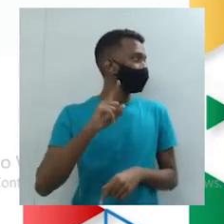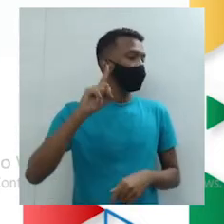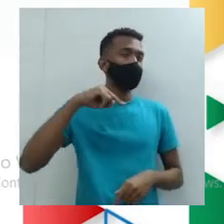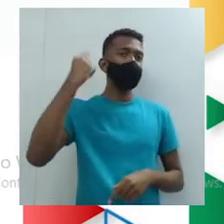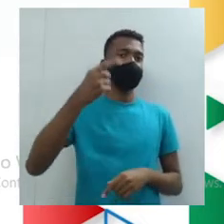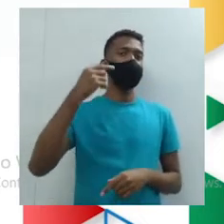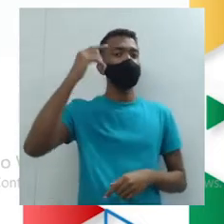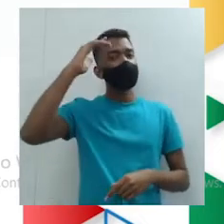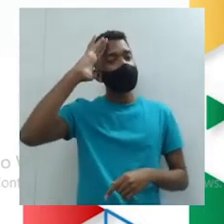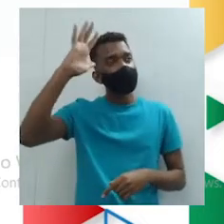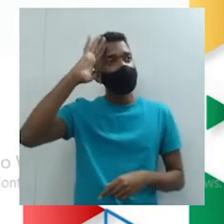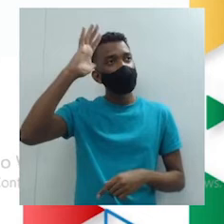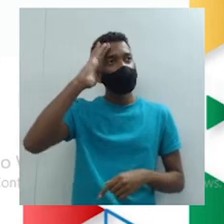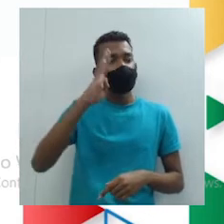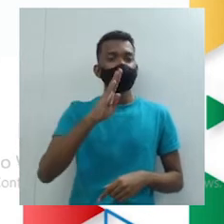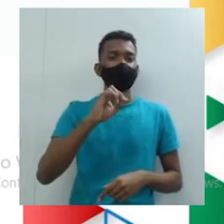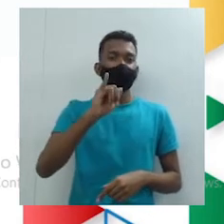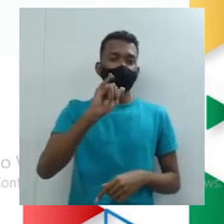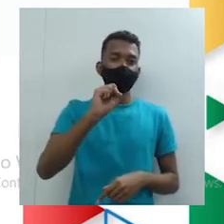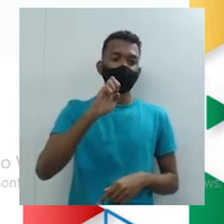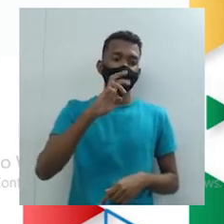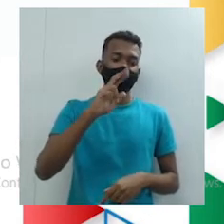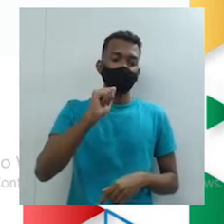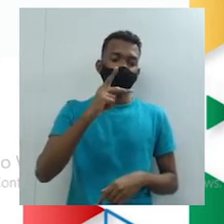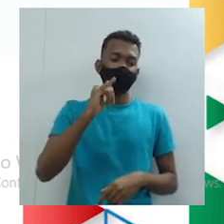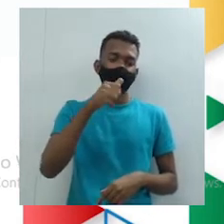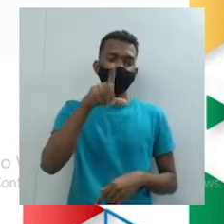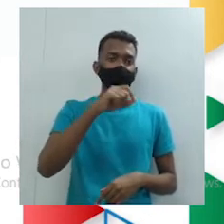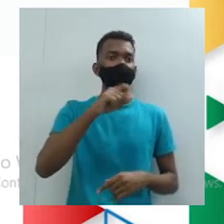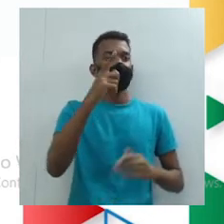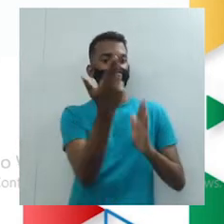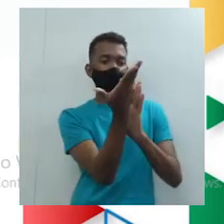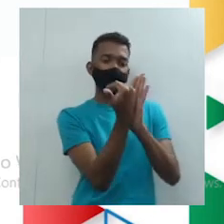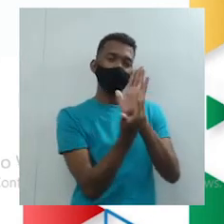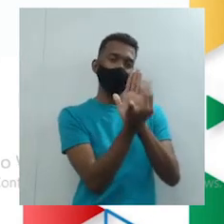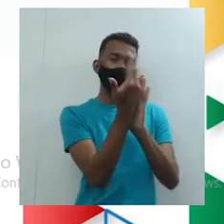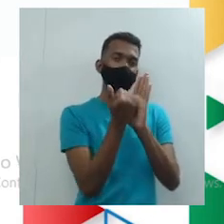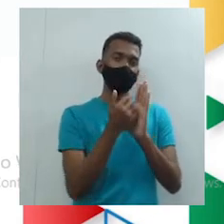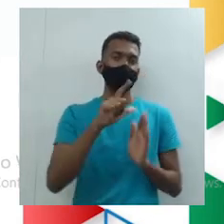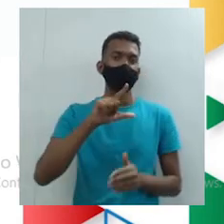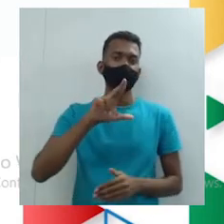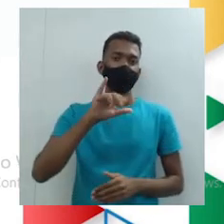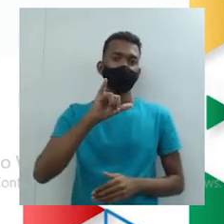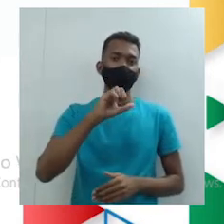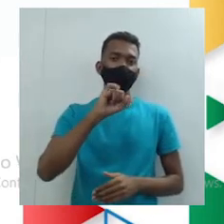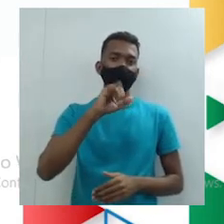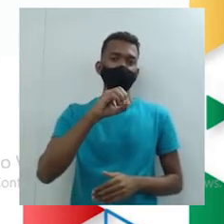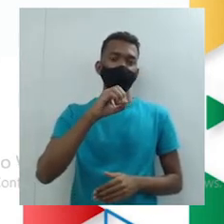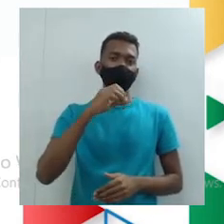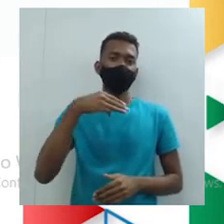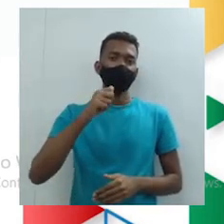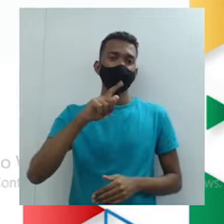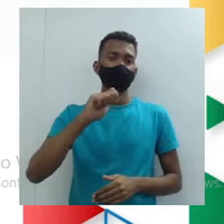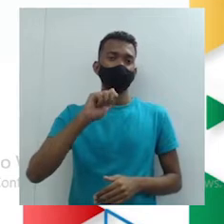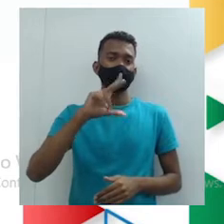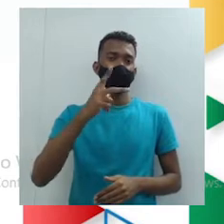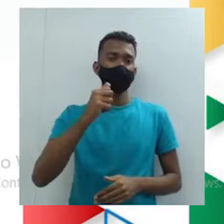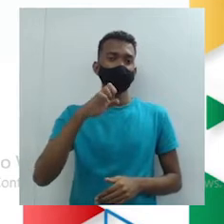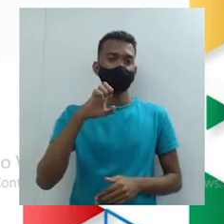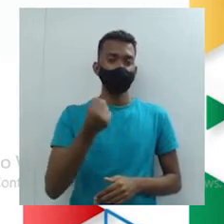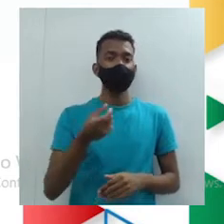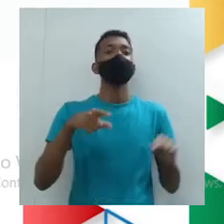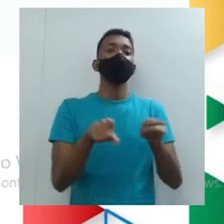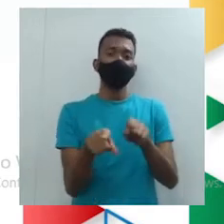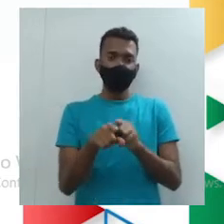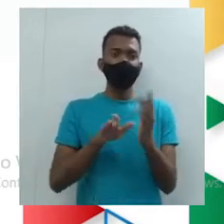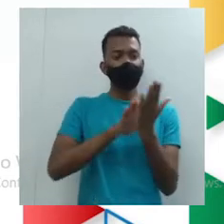Serapião, né? Com ilustrações de Aloísio Magalhães, né? E foi publicado pelo Gráfico Amador, que também publicou uma obra de João